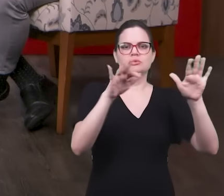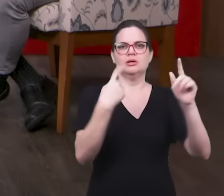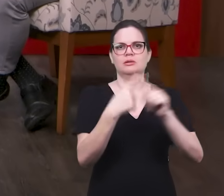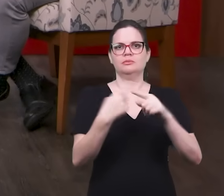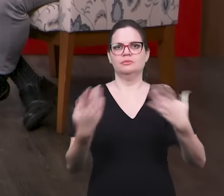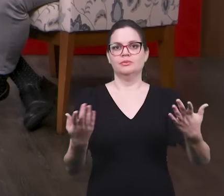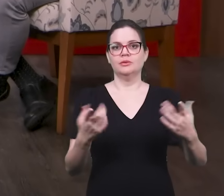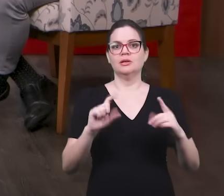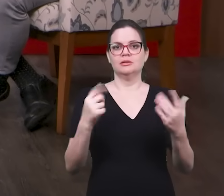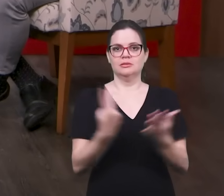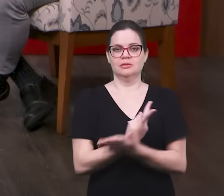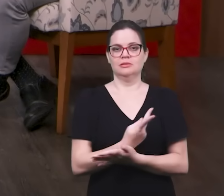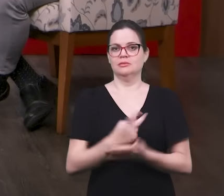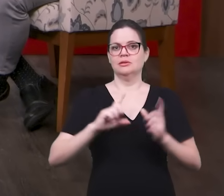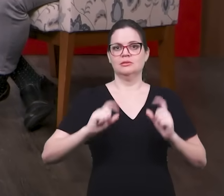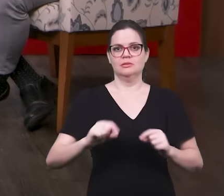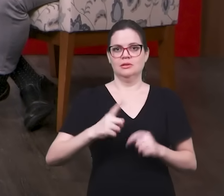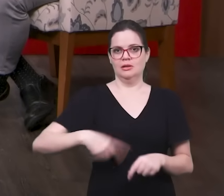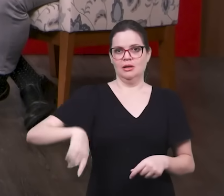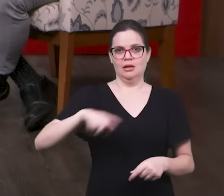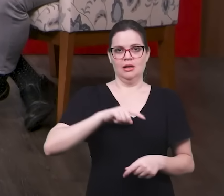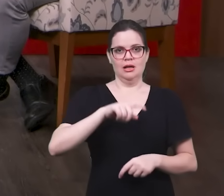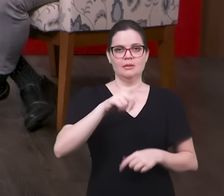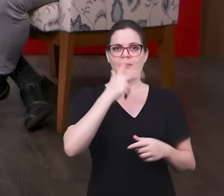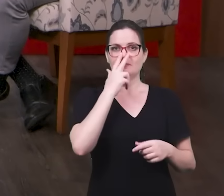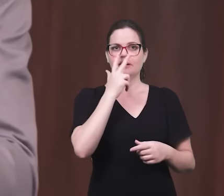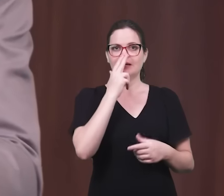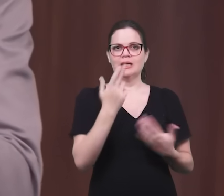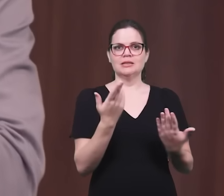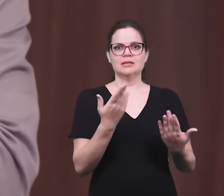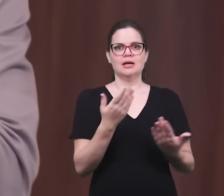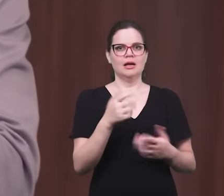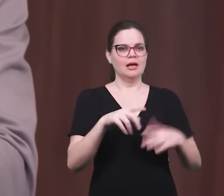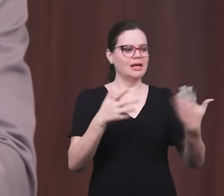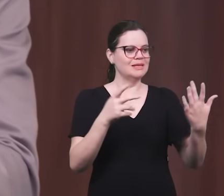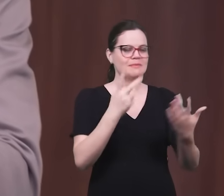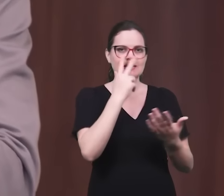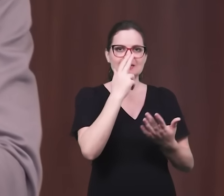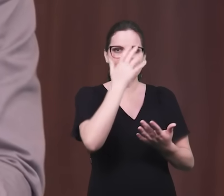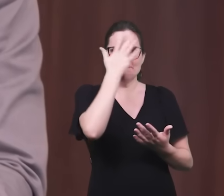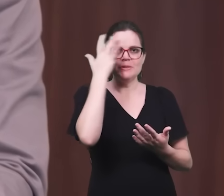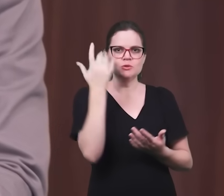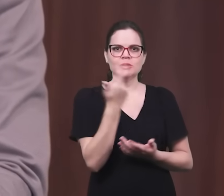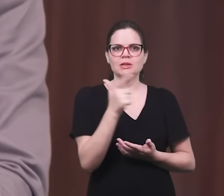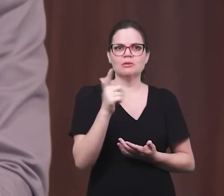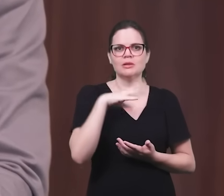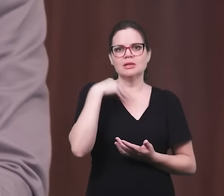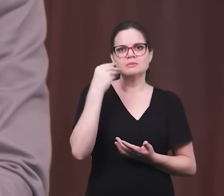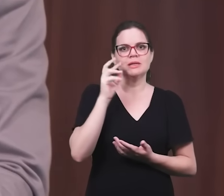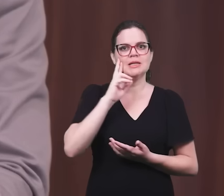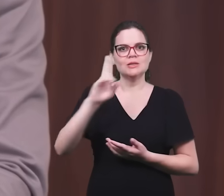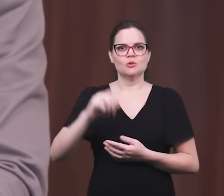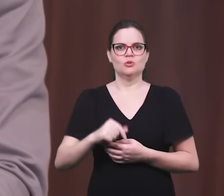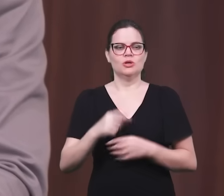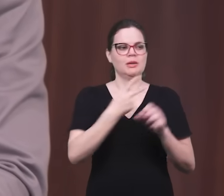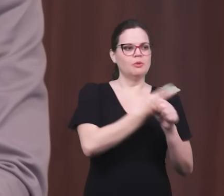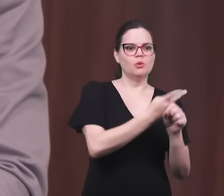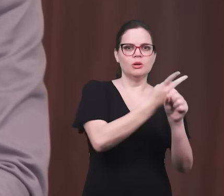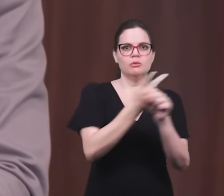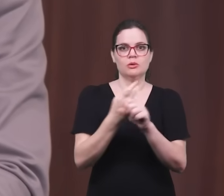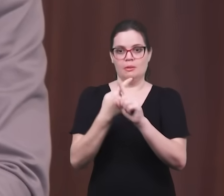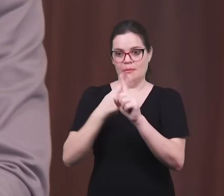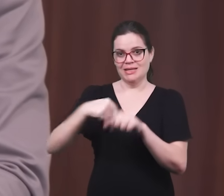muita alma do homem que não tem o Senhor. Tá o tempo todo buscando alguma coisa, mas essas andorinhas